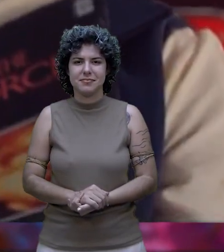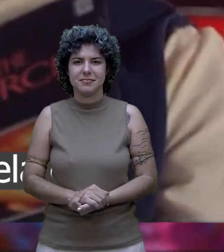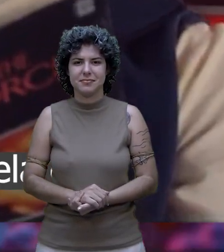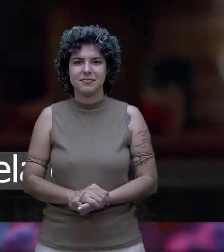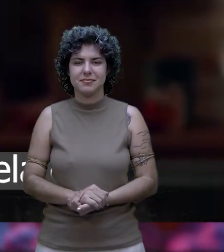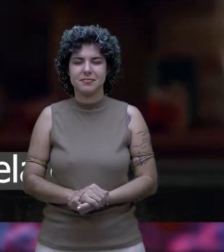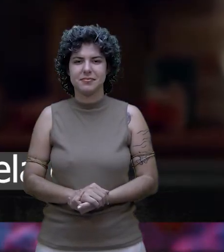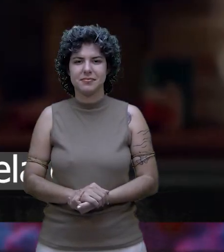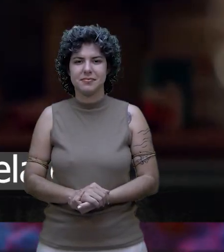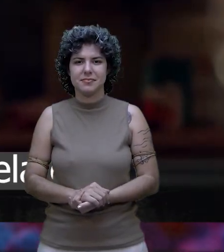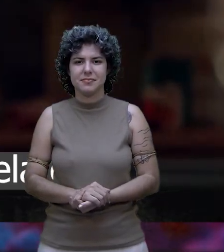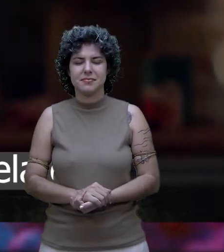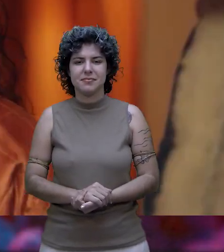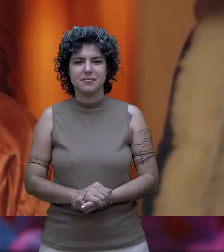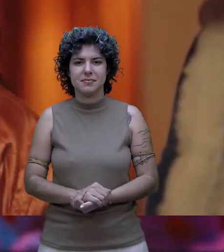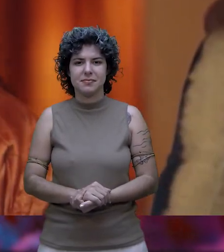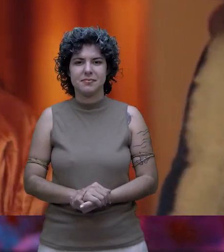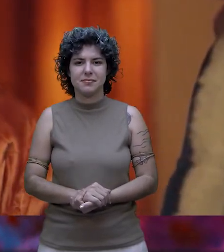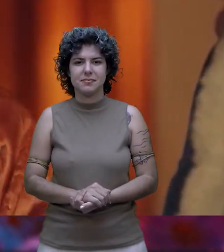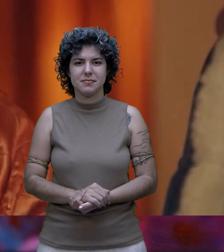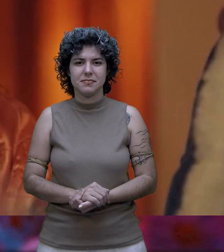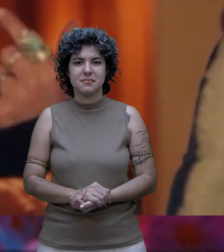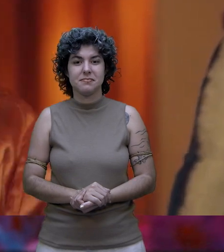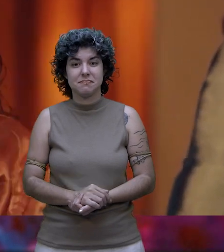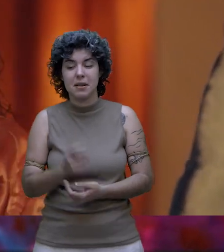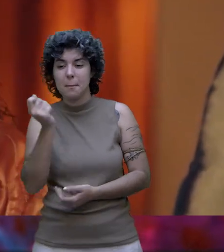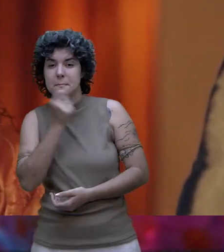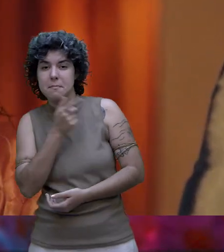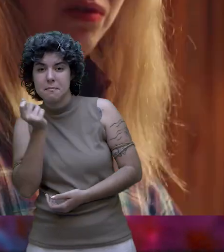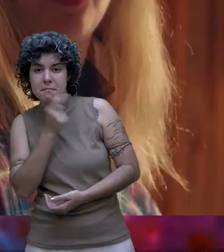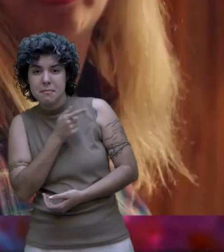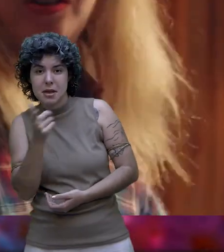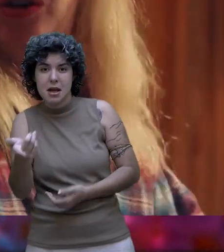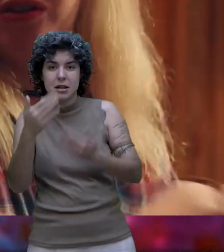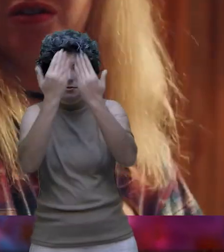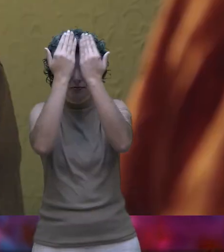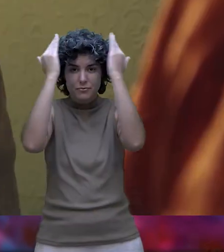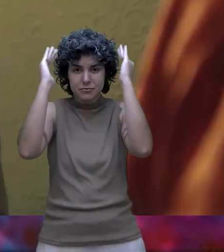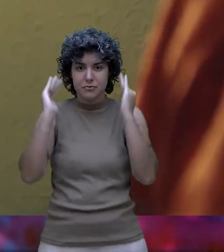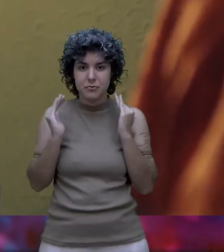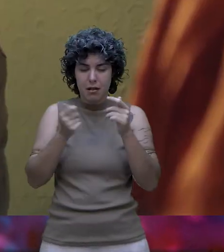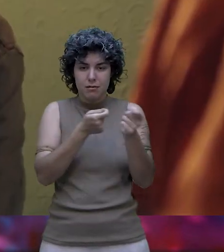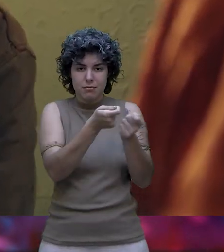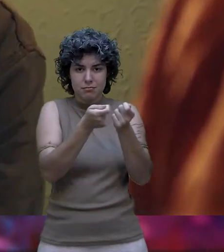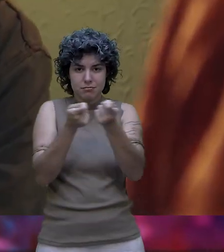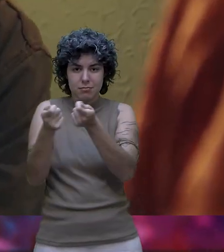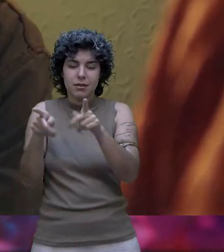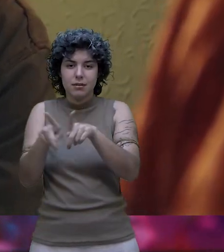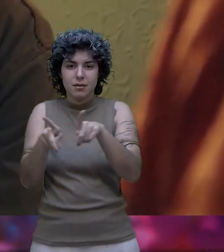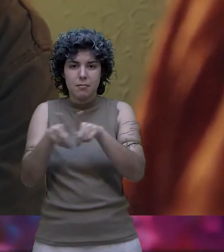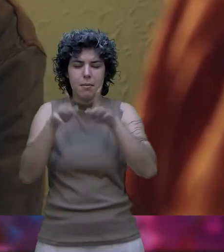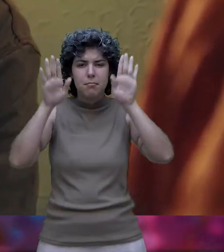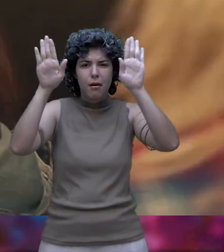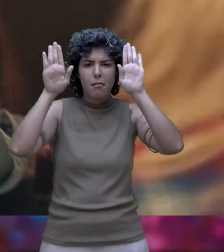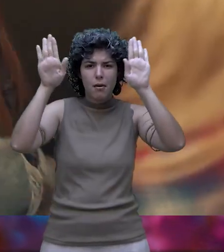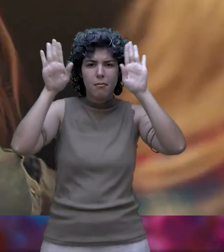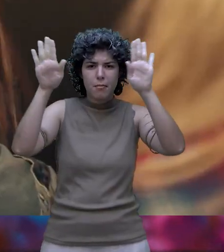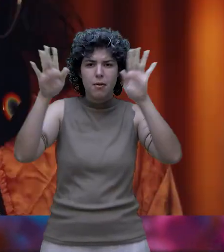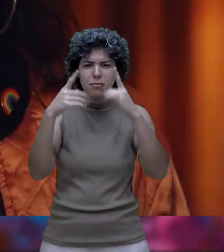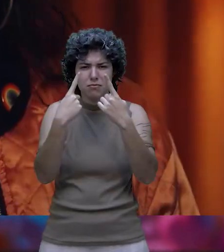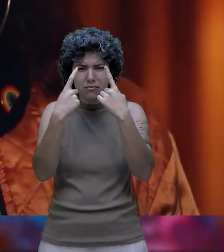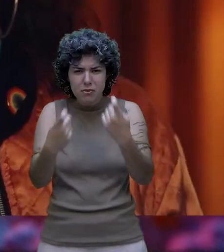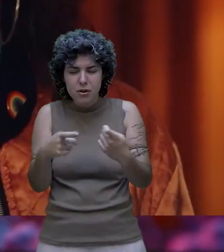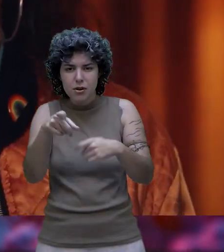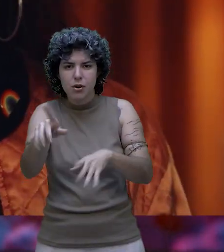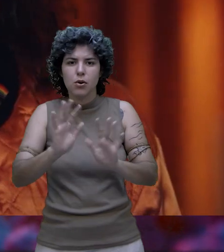where you are, you're my guiding star. Entre piadas sobre freiras controladoras e protestos violentos, o grupo usa o humor